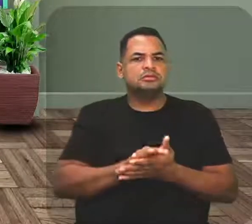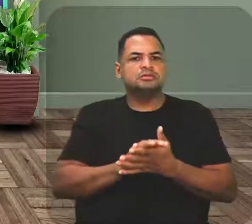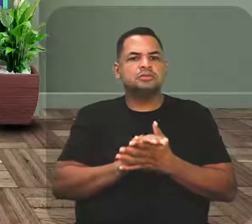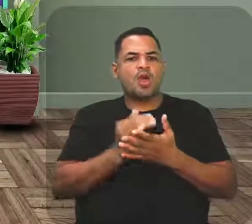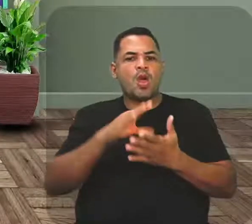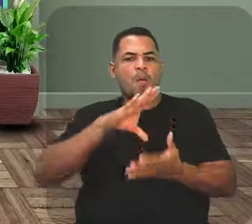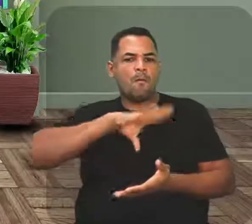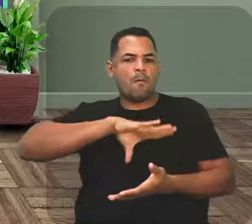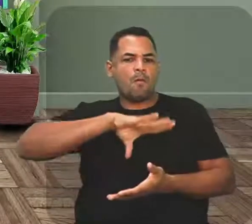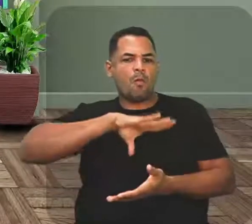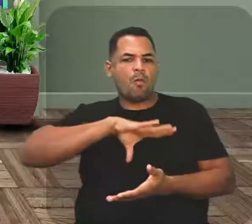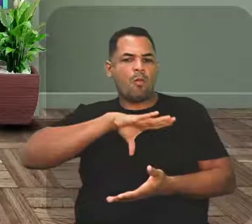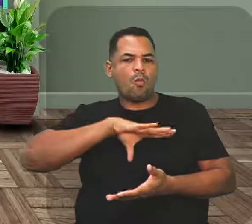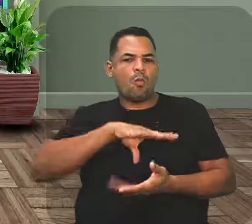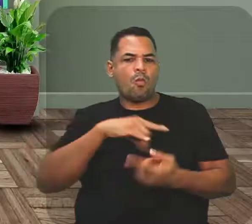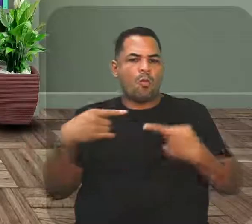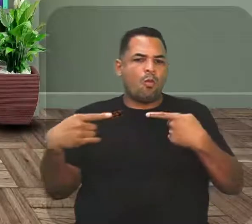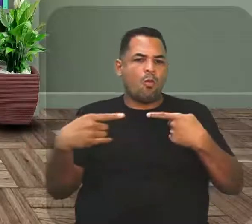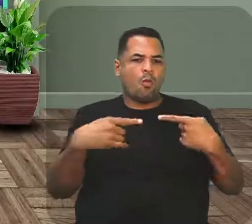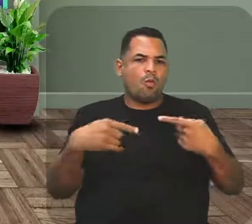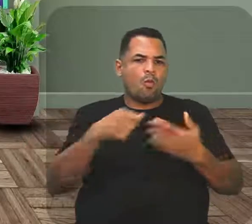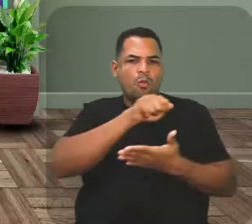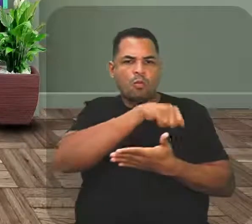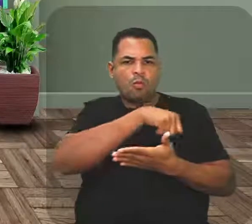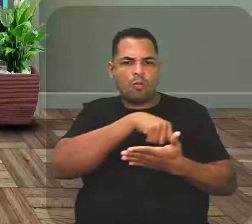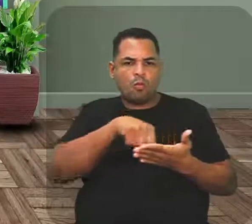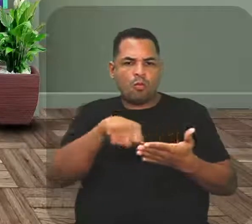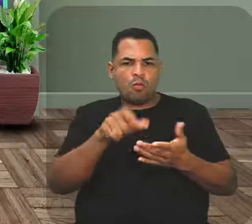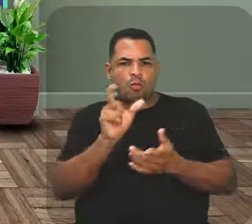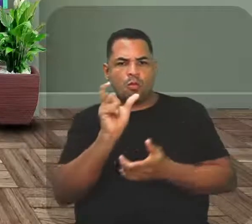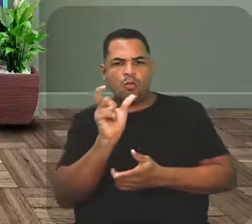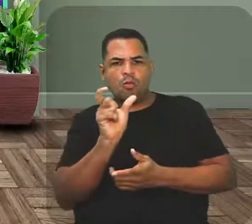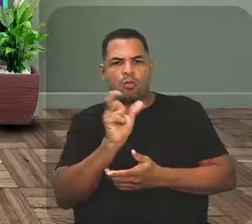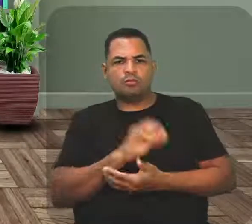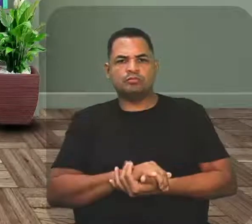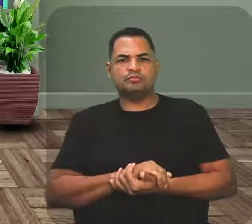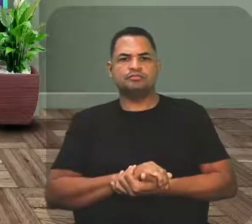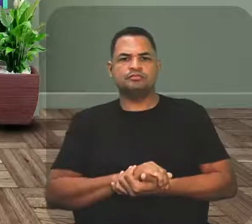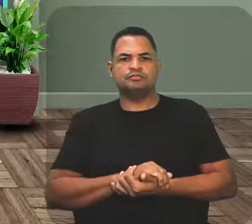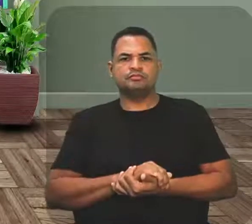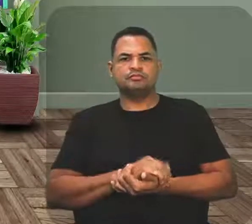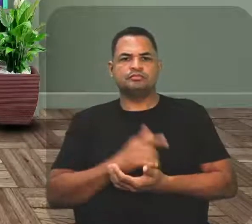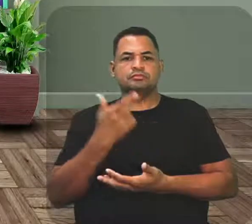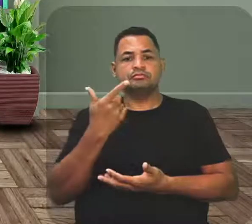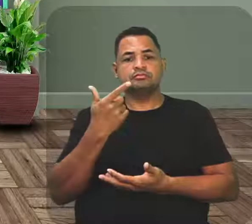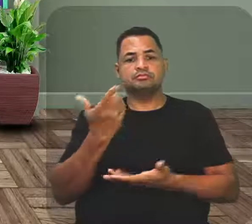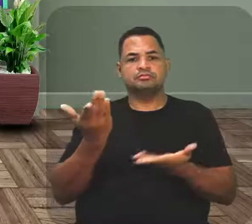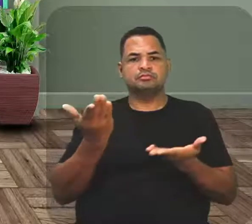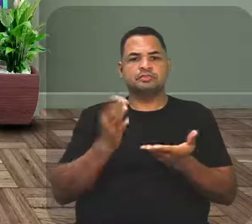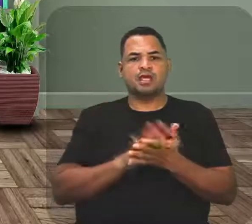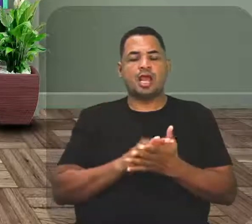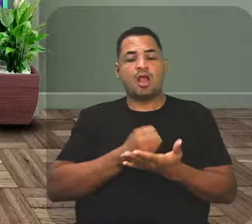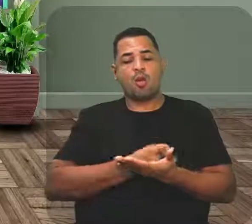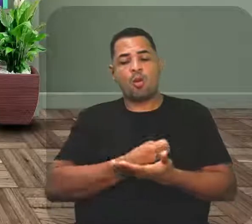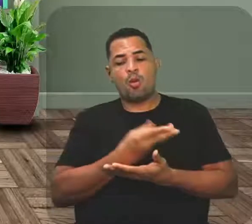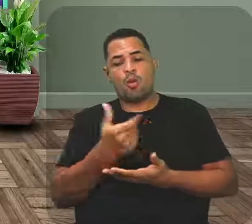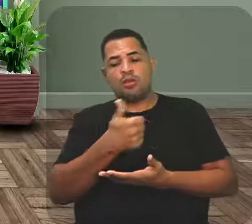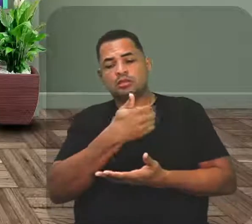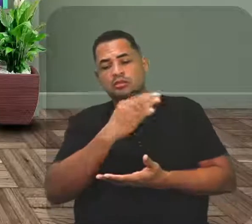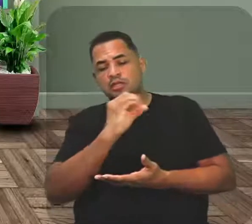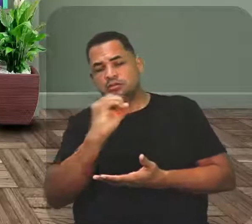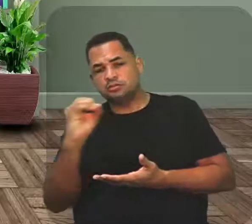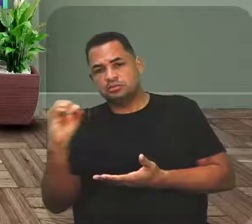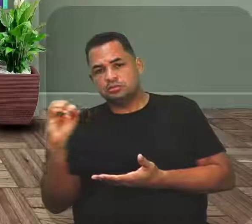língua portuguesa em relação à grafia das palavras, né? Sem vem de quantidade, só que esse